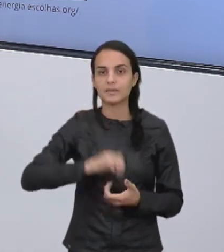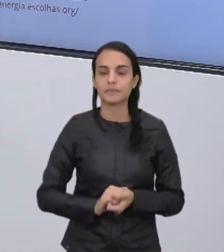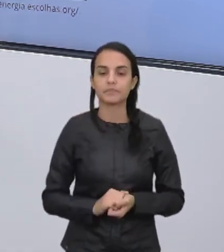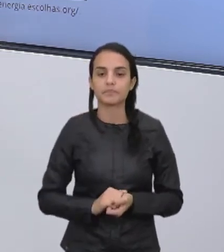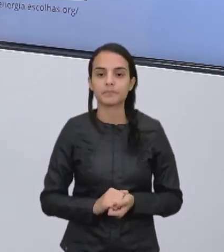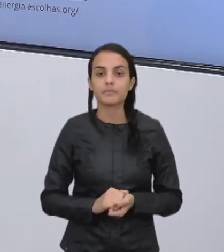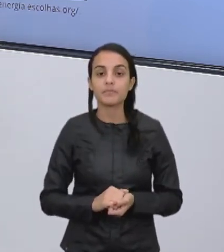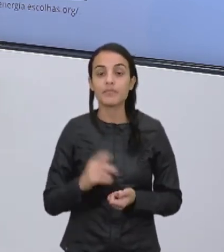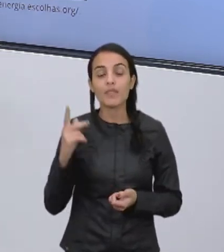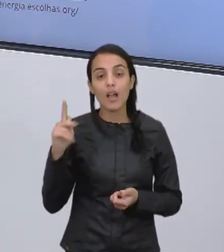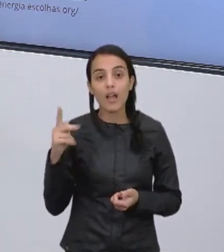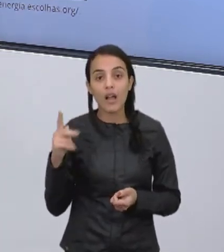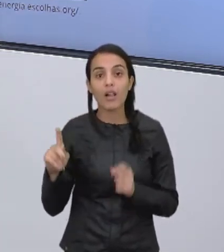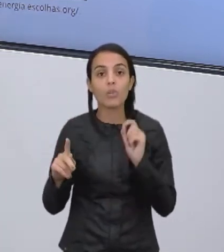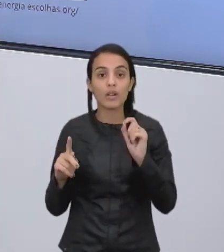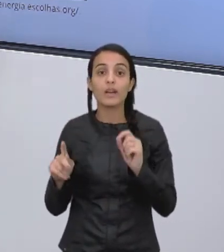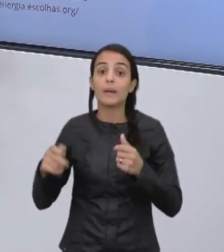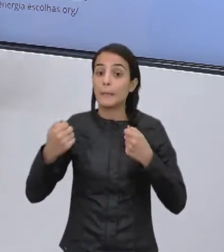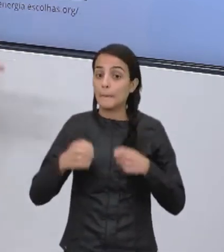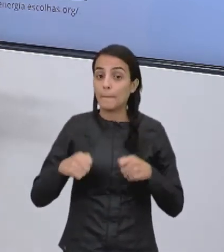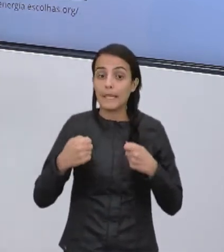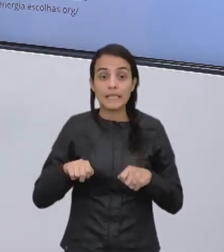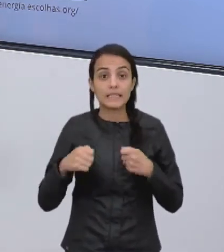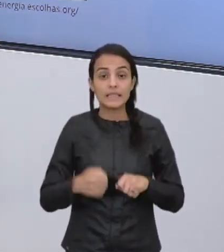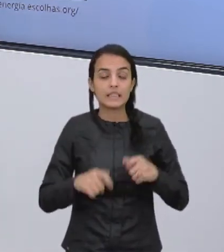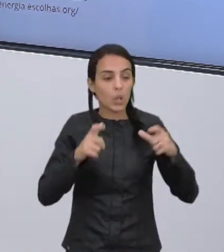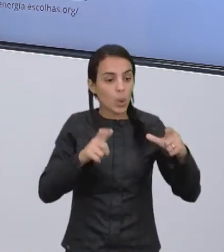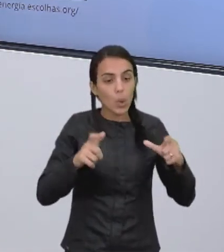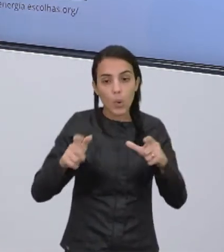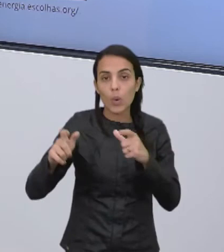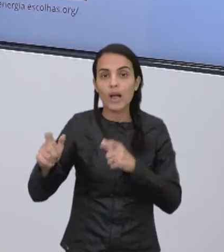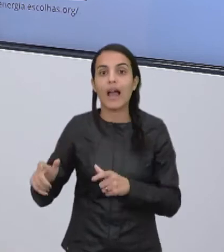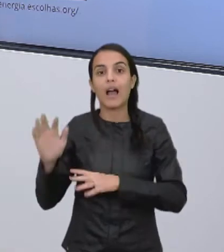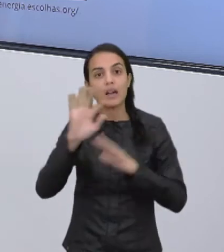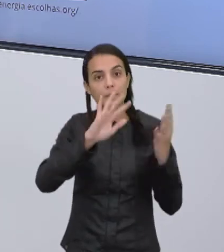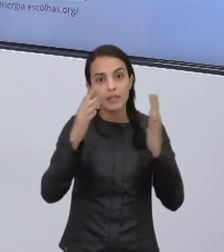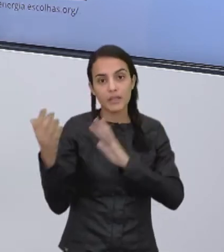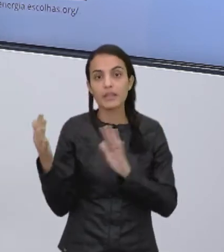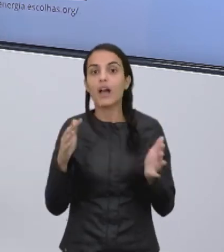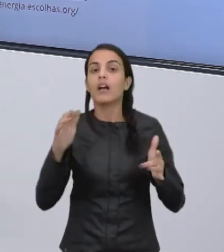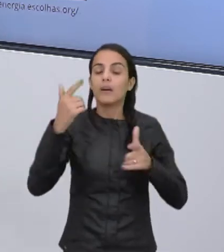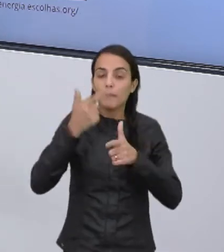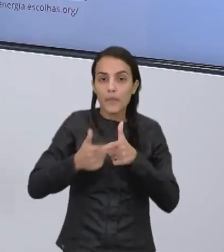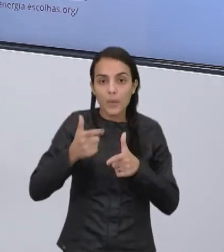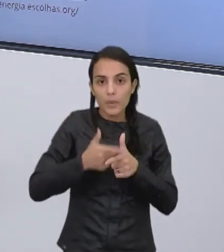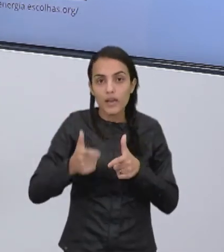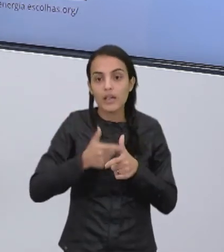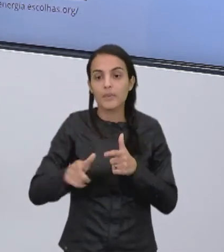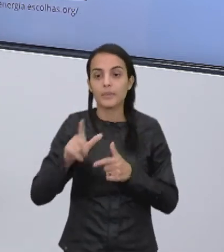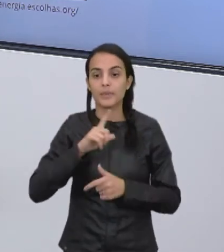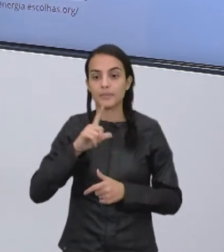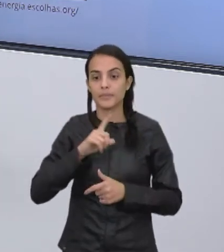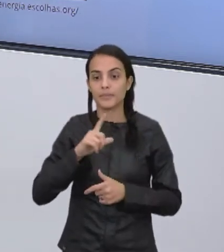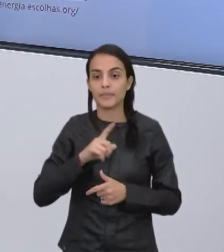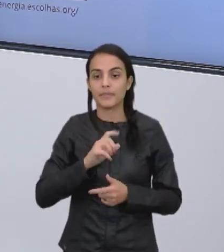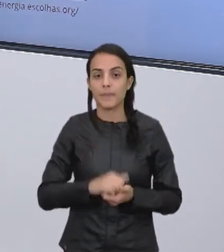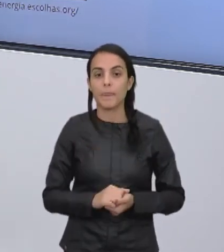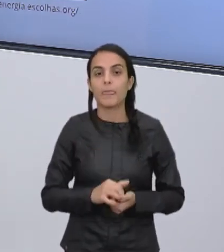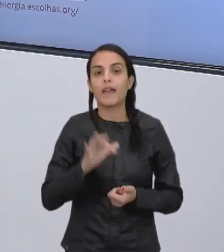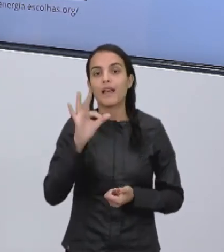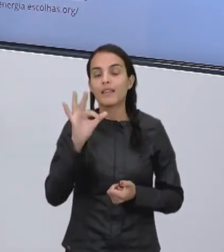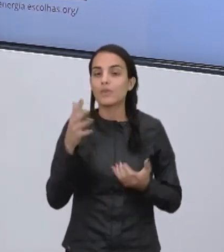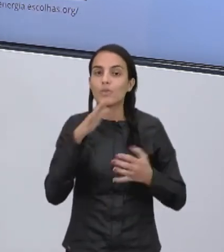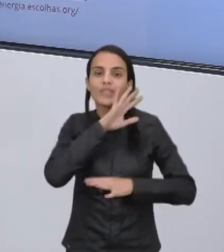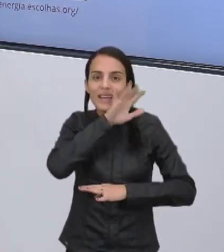normalmente, elas precisam de grandes espaços ambientais, causam problemas na fauna e na